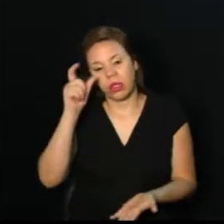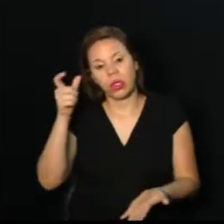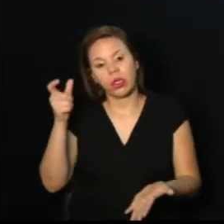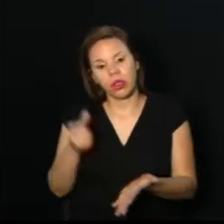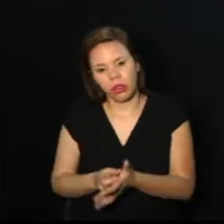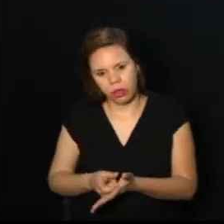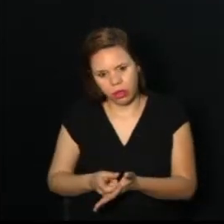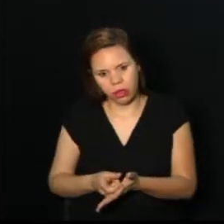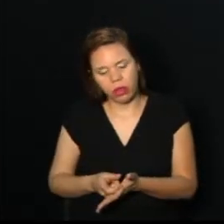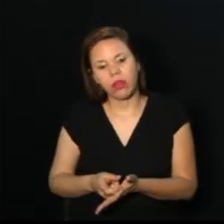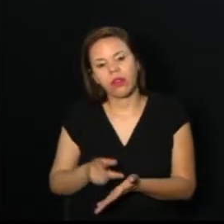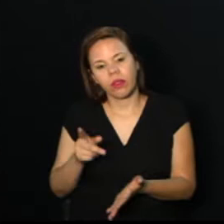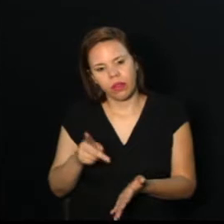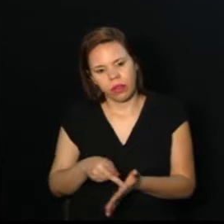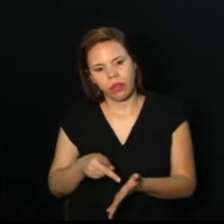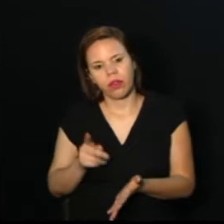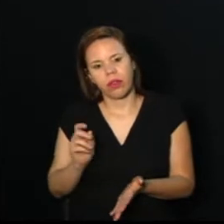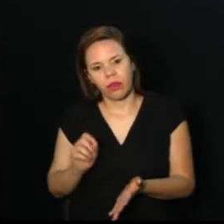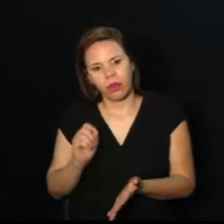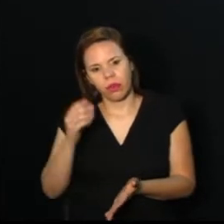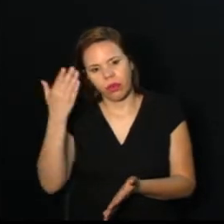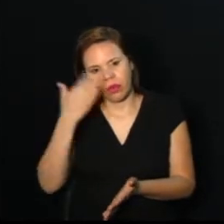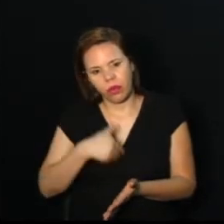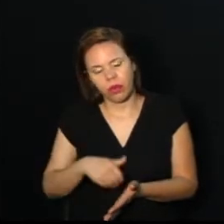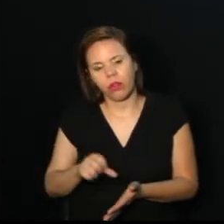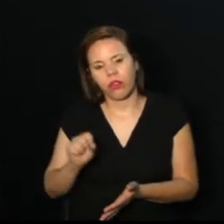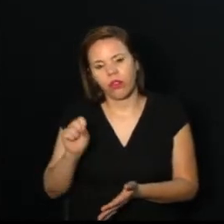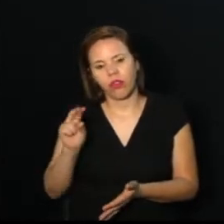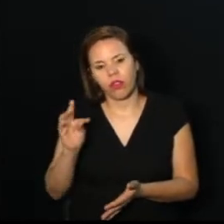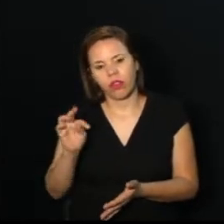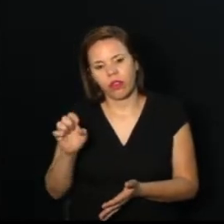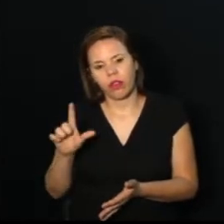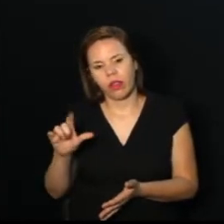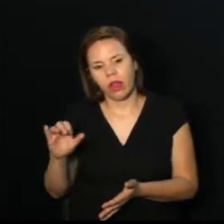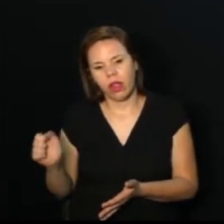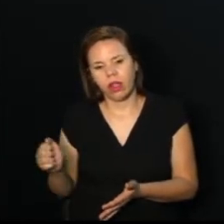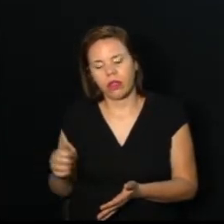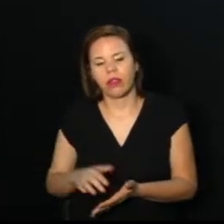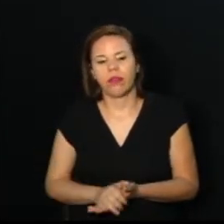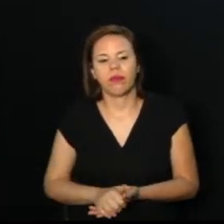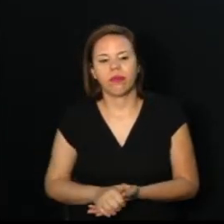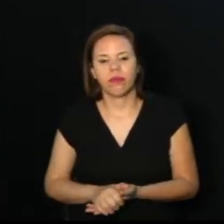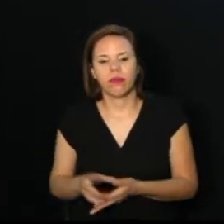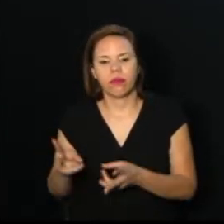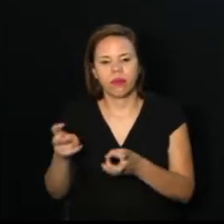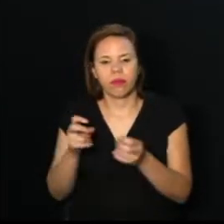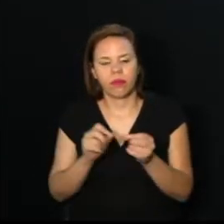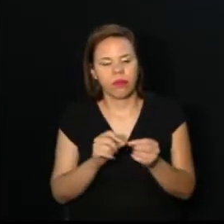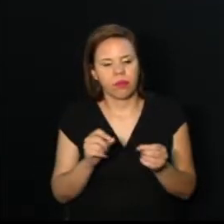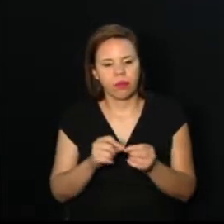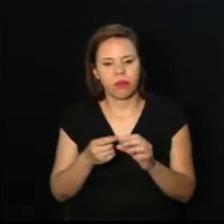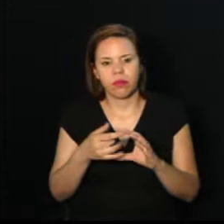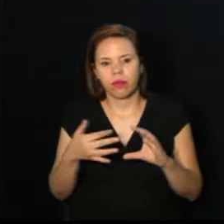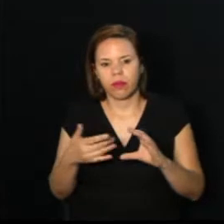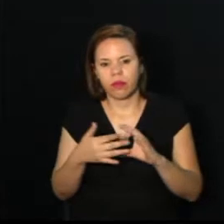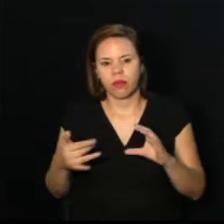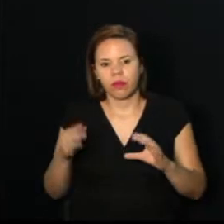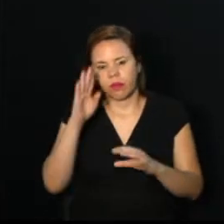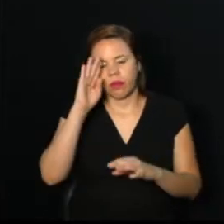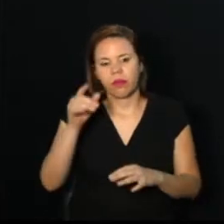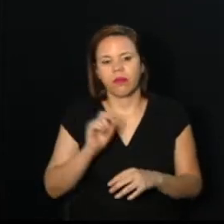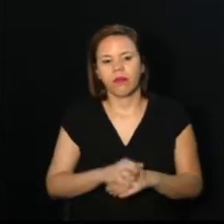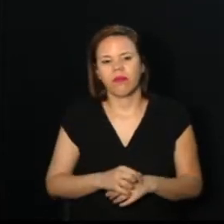é, sem dúvida nenhuma, uma sutileza. As características principais da dislexia